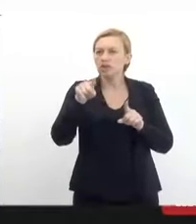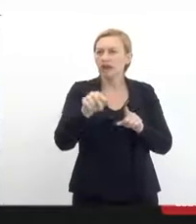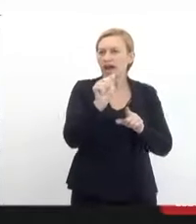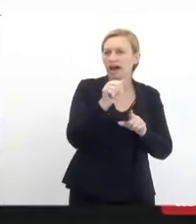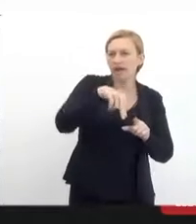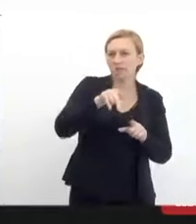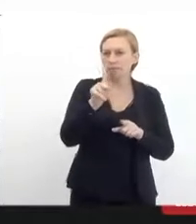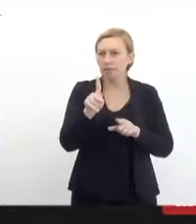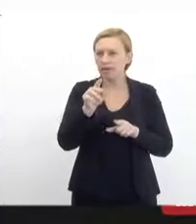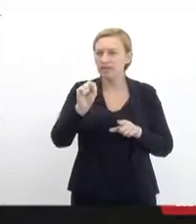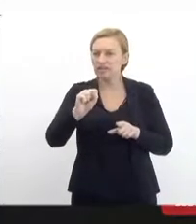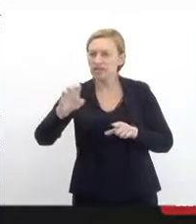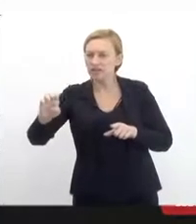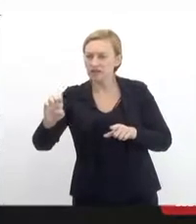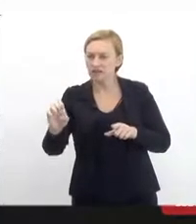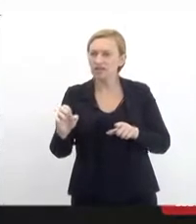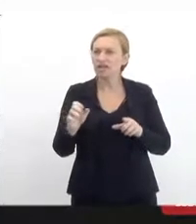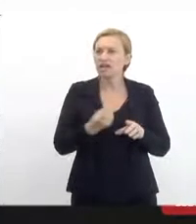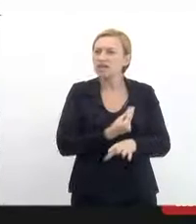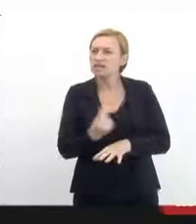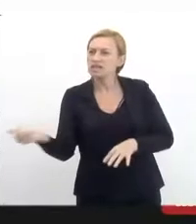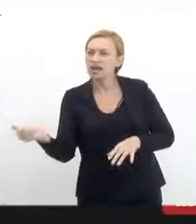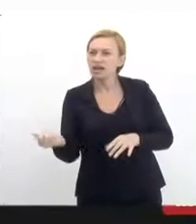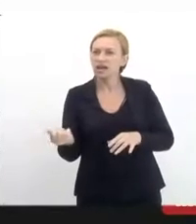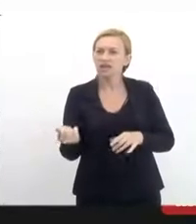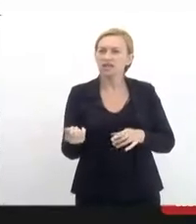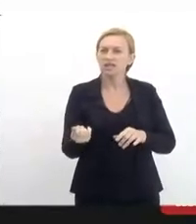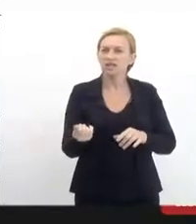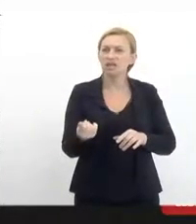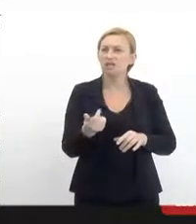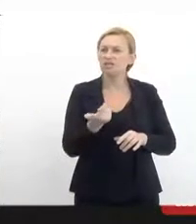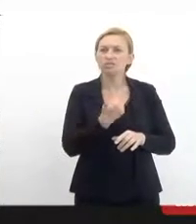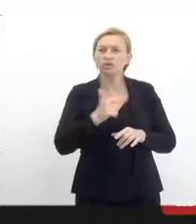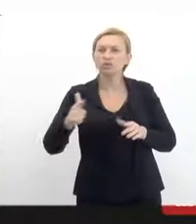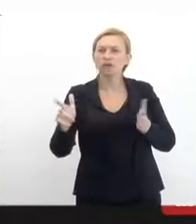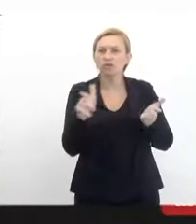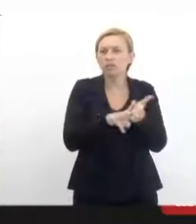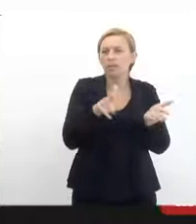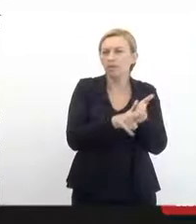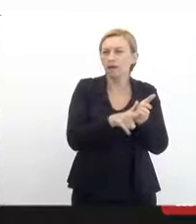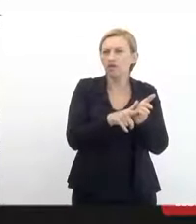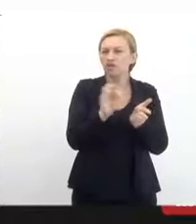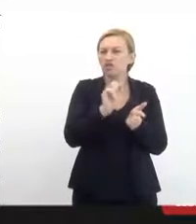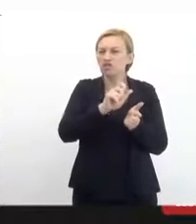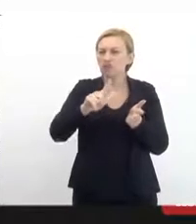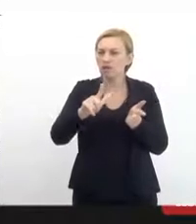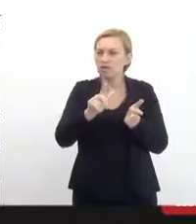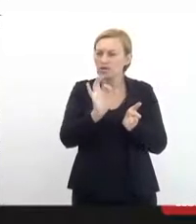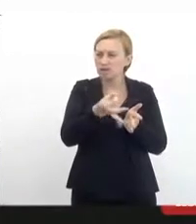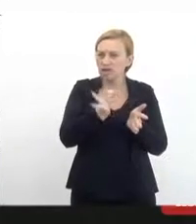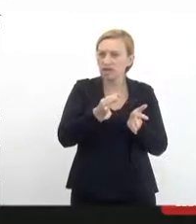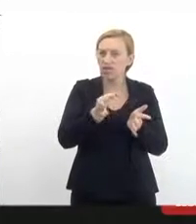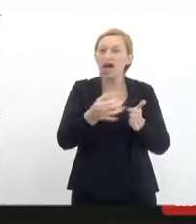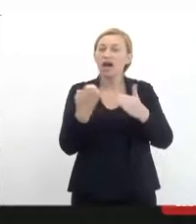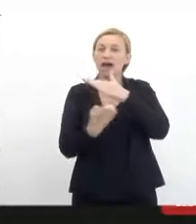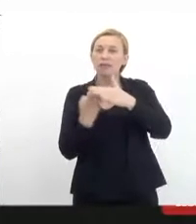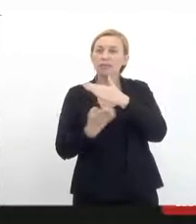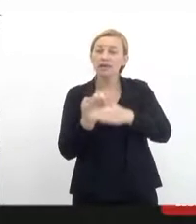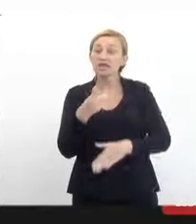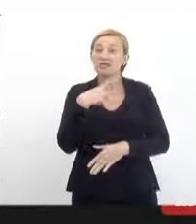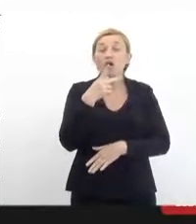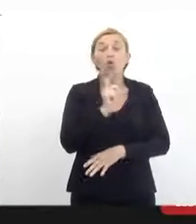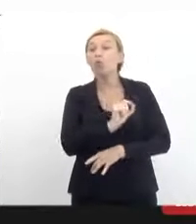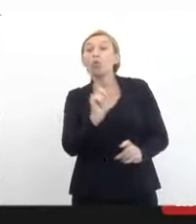do líquido de gás natural do terminal de Cabiúnas sem emissão da documentação fiscal correspondente. A empresa justificou,